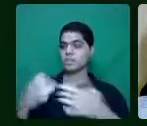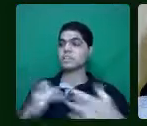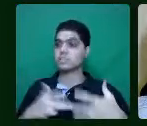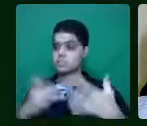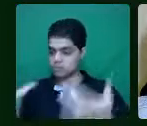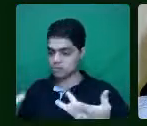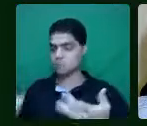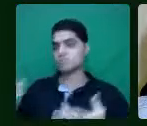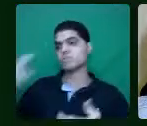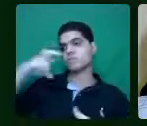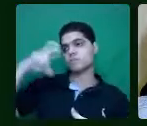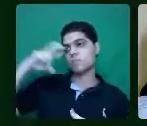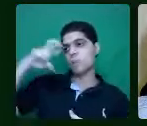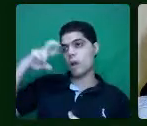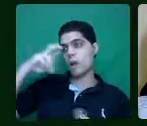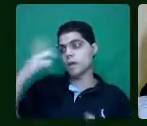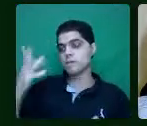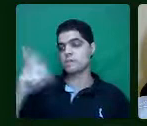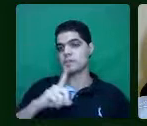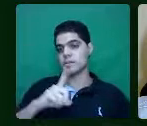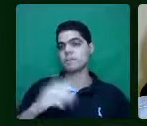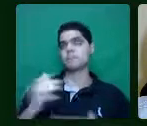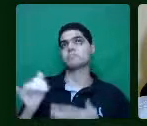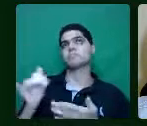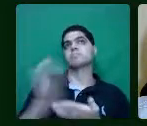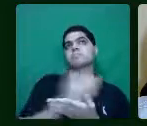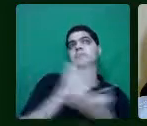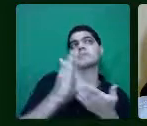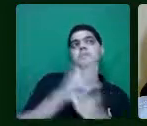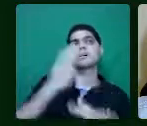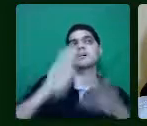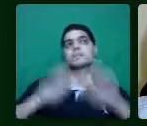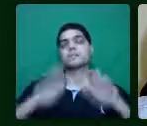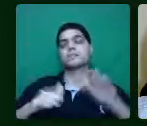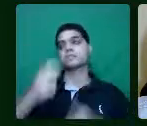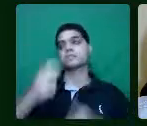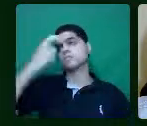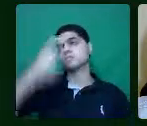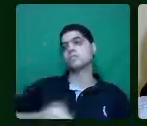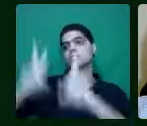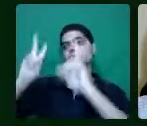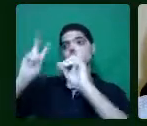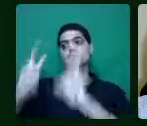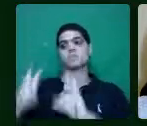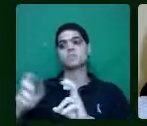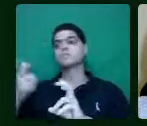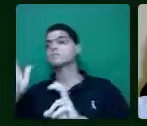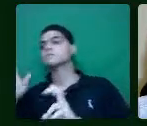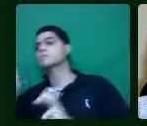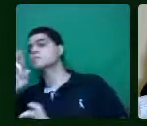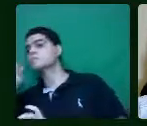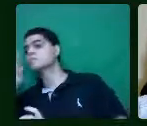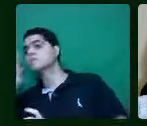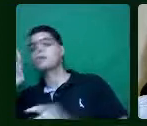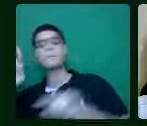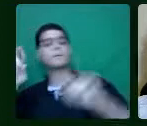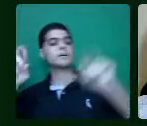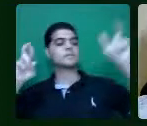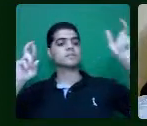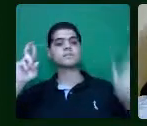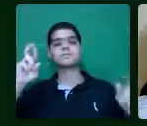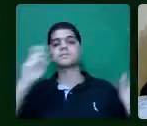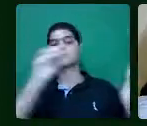vezes eu sou de uma área especialista, e aí o outro mentor não está ali naquele momento dessa mesma área, então por isso que a